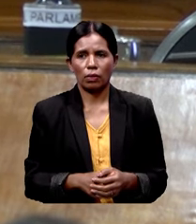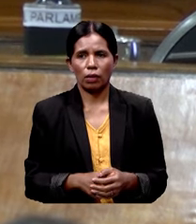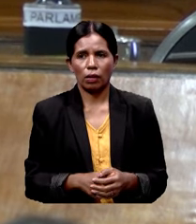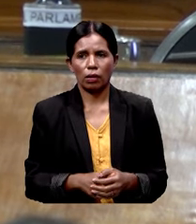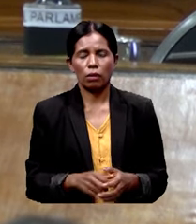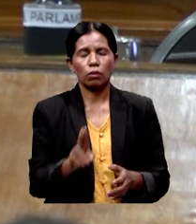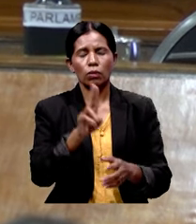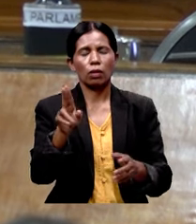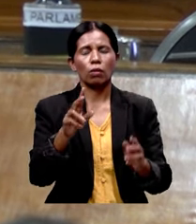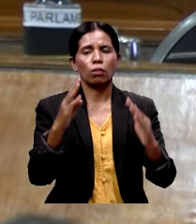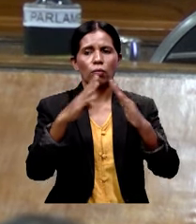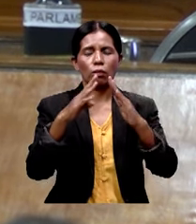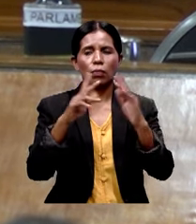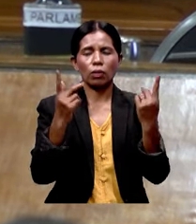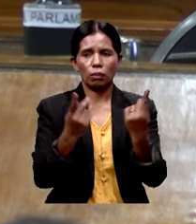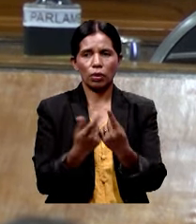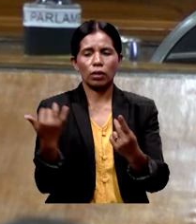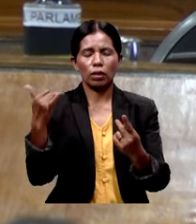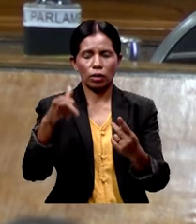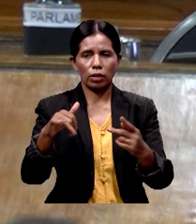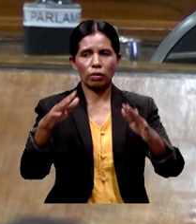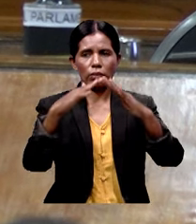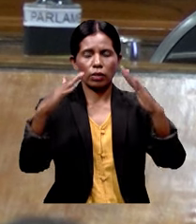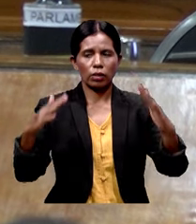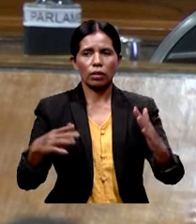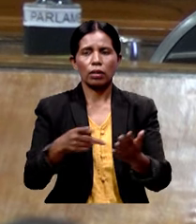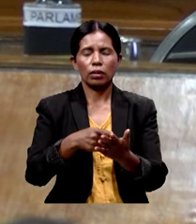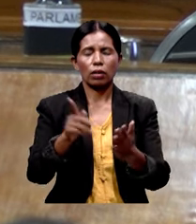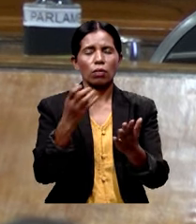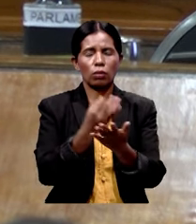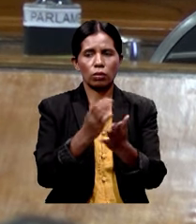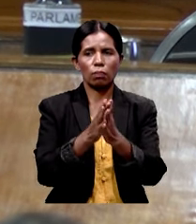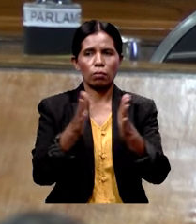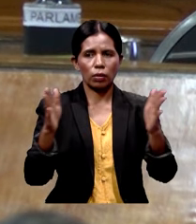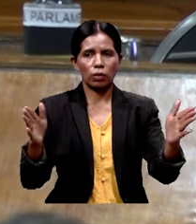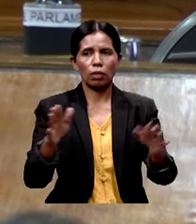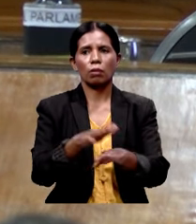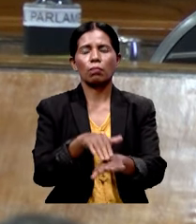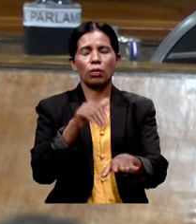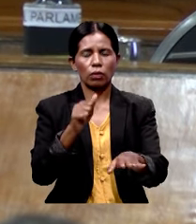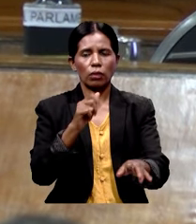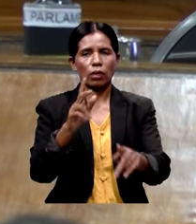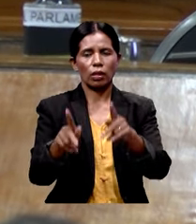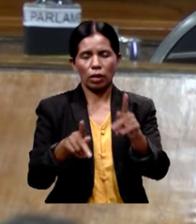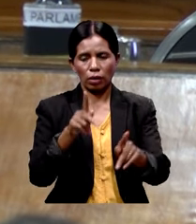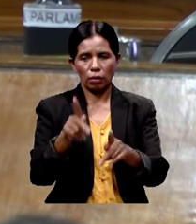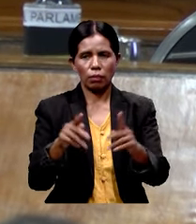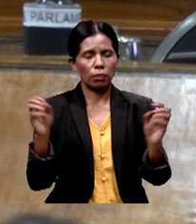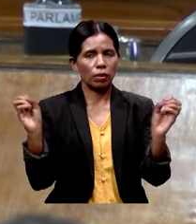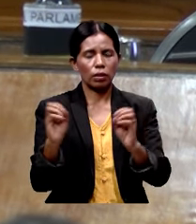Companhia Sernian, container Sira, José Luas Ambot, mas recrutamos la